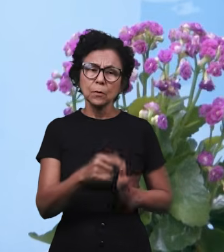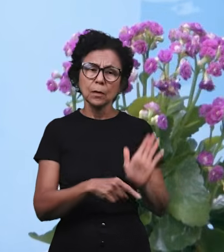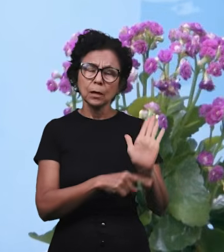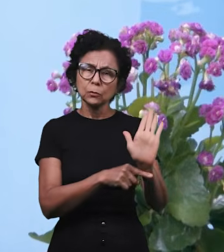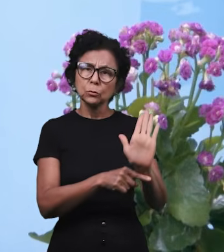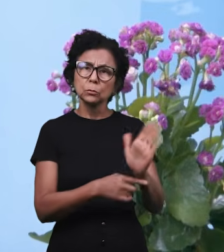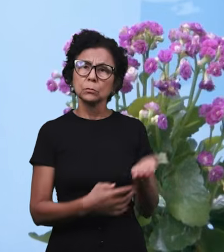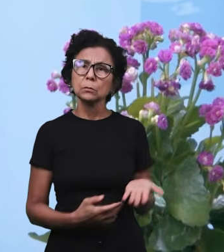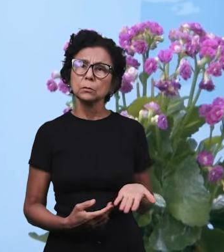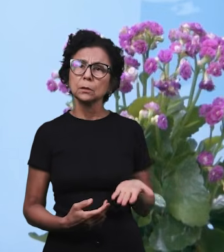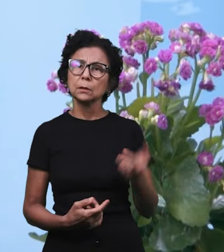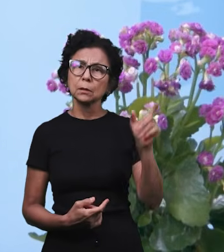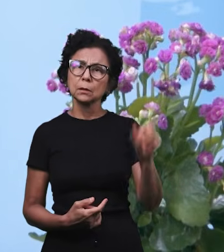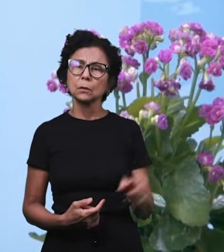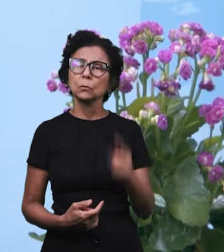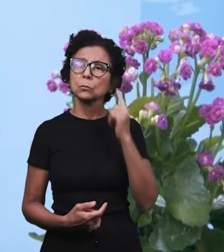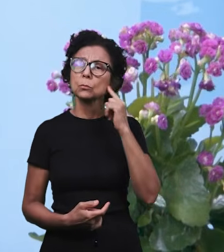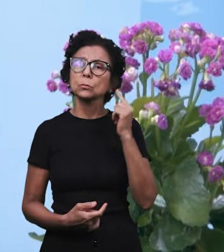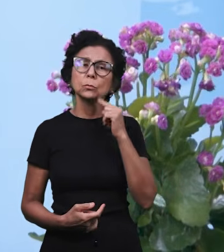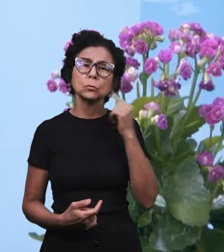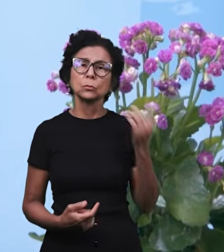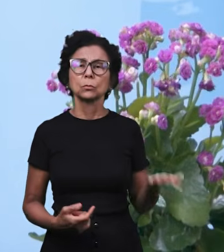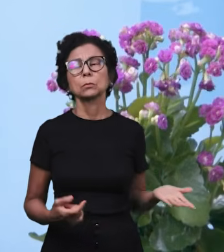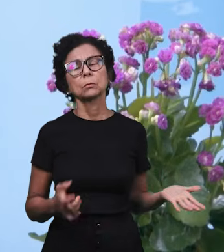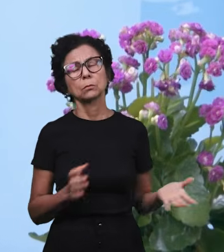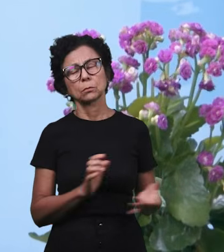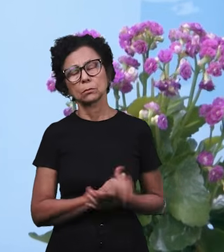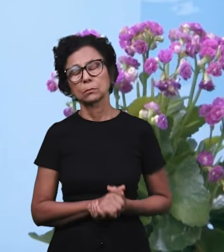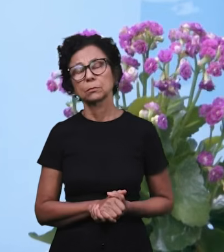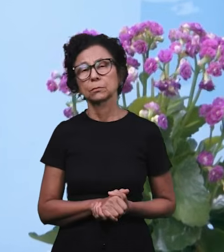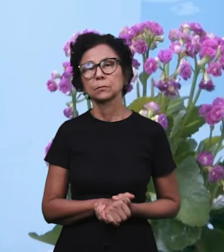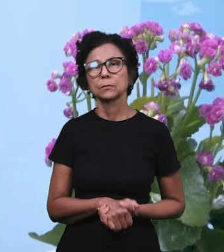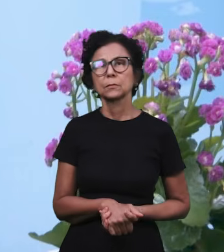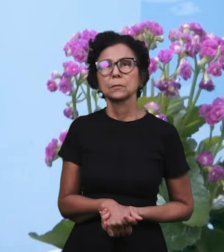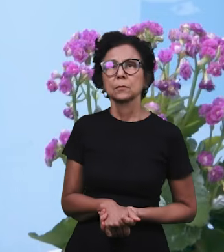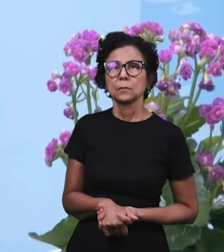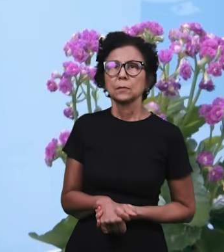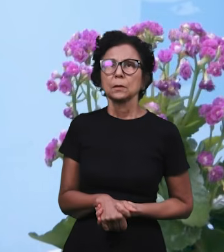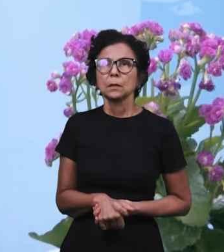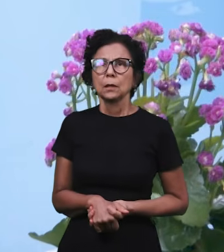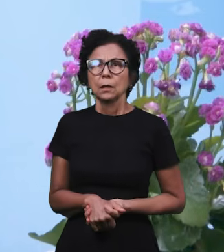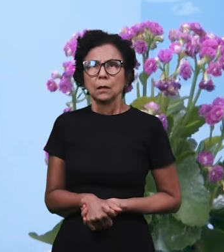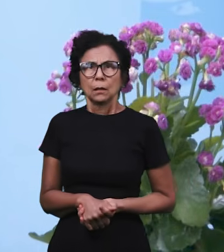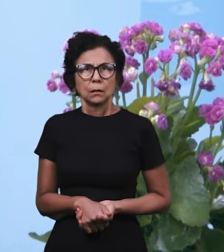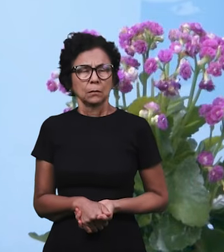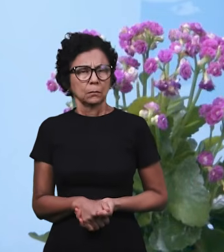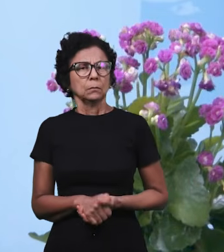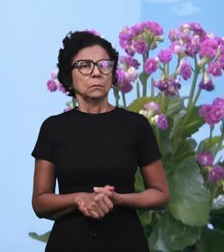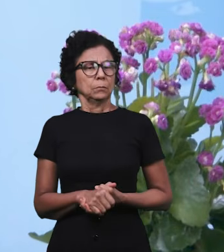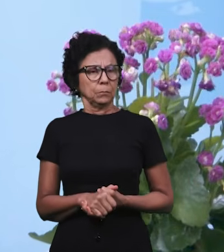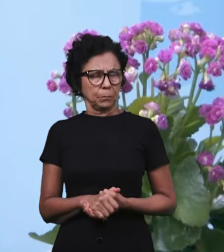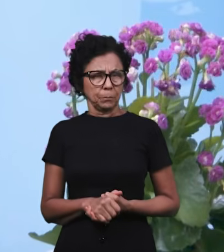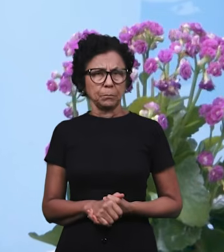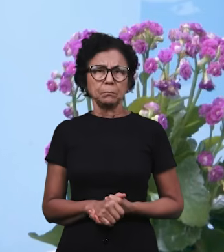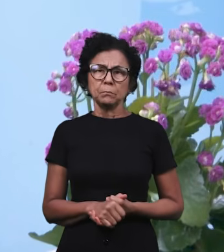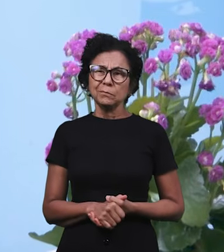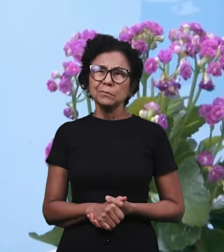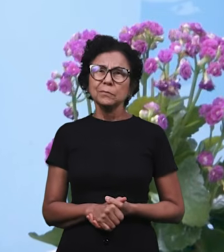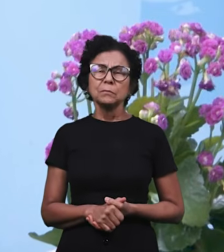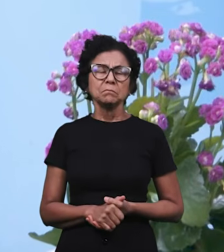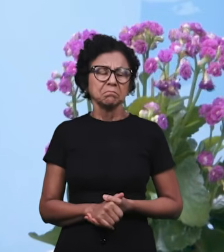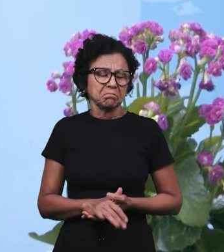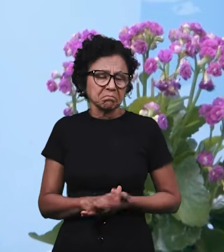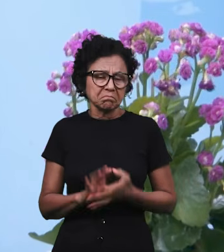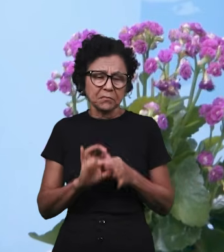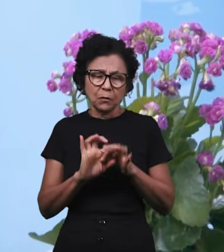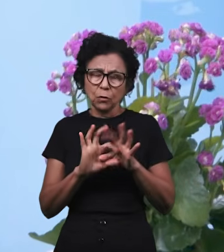tão cobrado, né? E então, se o irmão quiser passar a tradução de sentidos, a interpretação, fica à